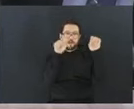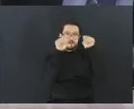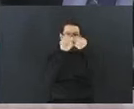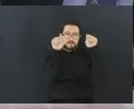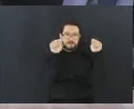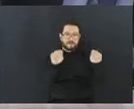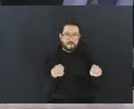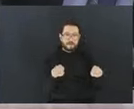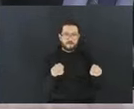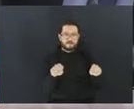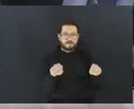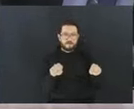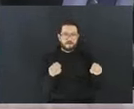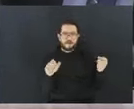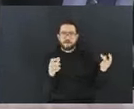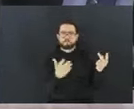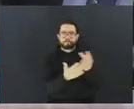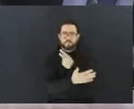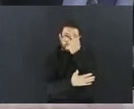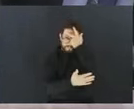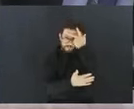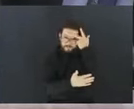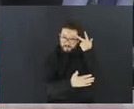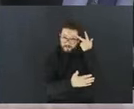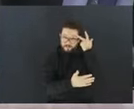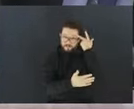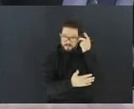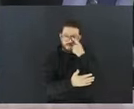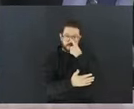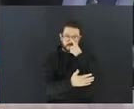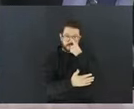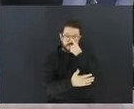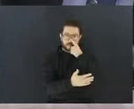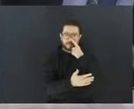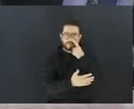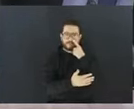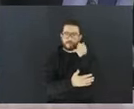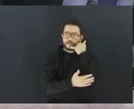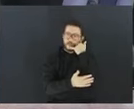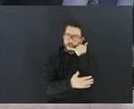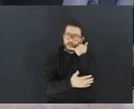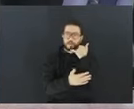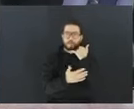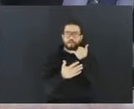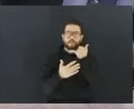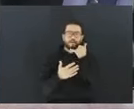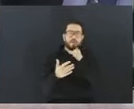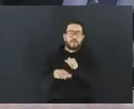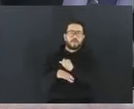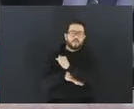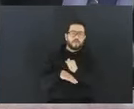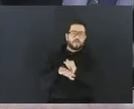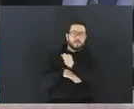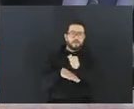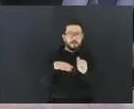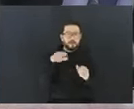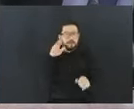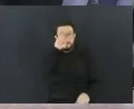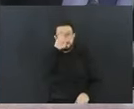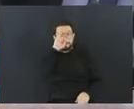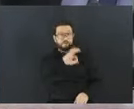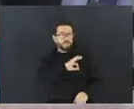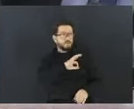utilizado por pessoas que aplicam trote, alguém está sendo, a polícia está deixando de atender alguém.